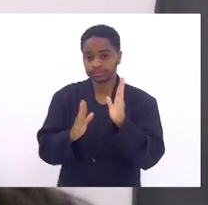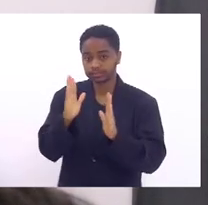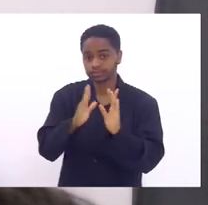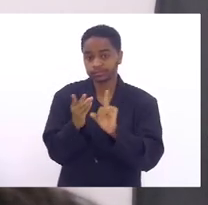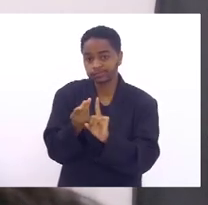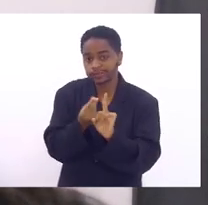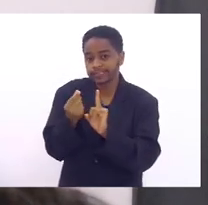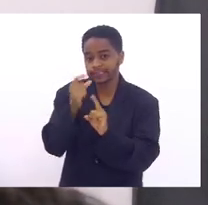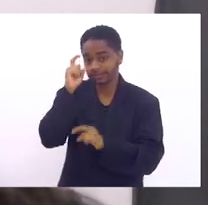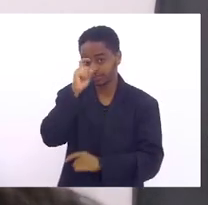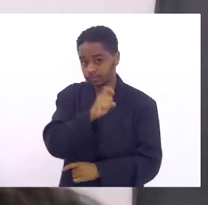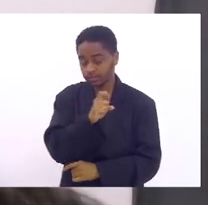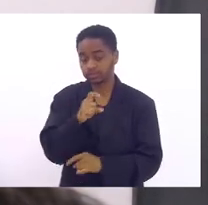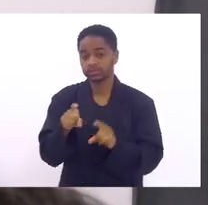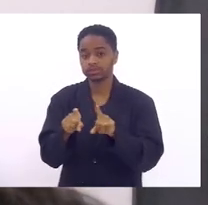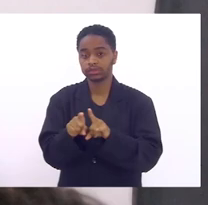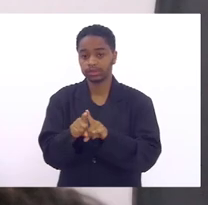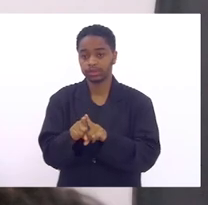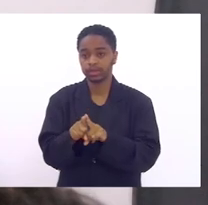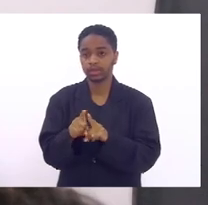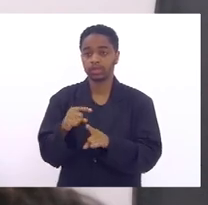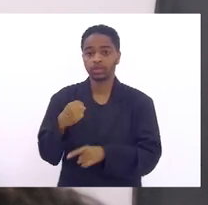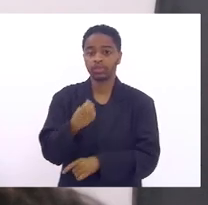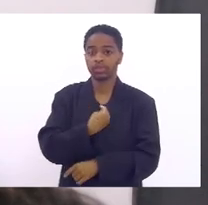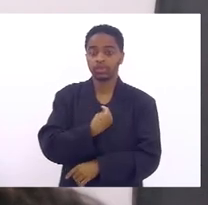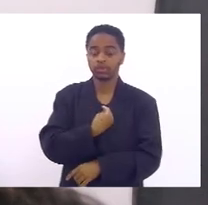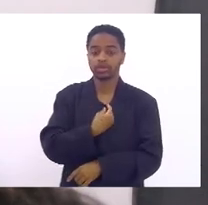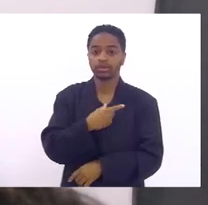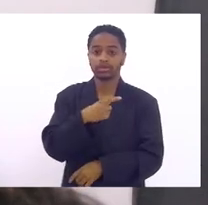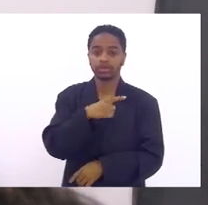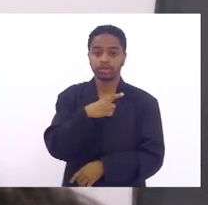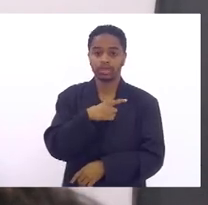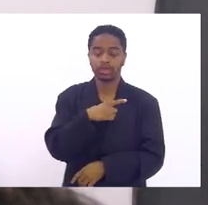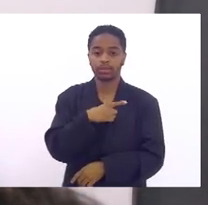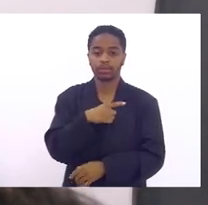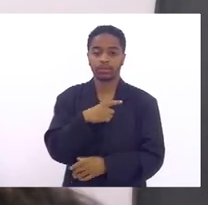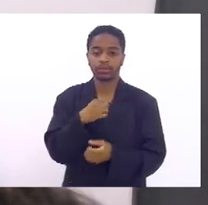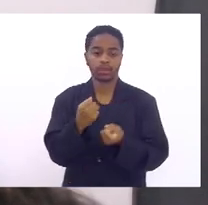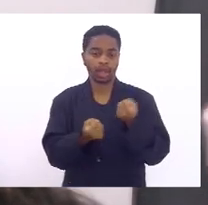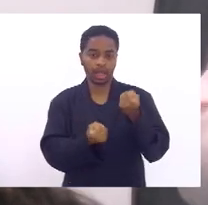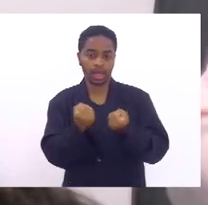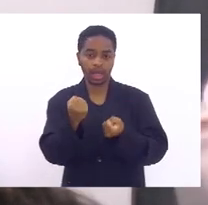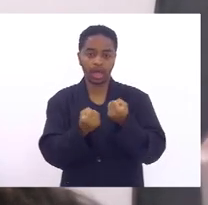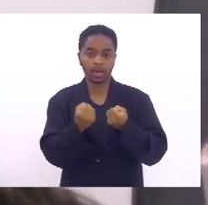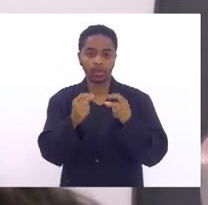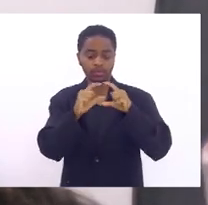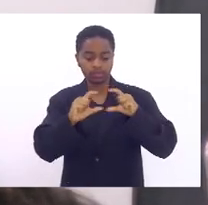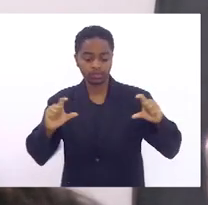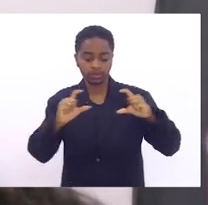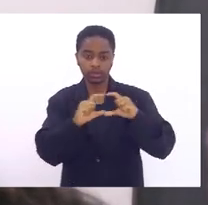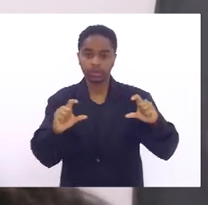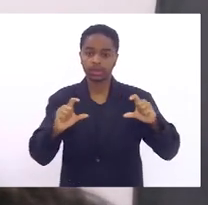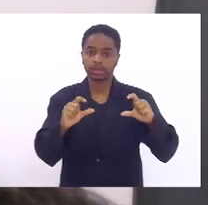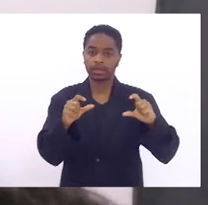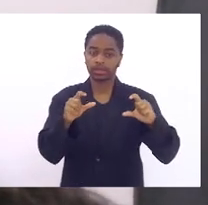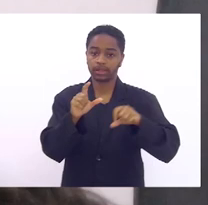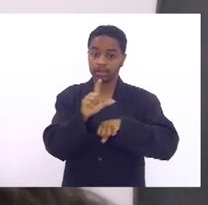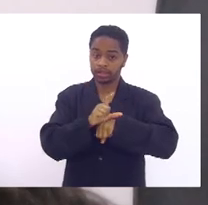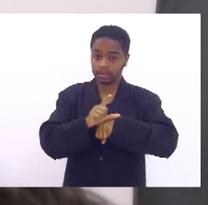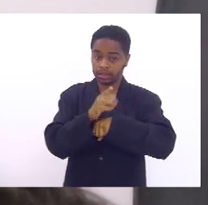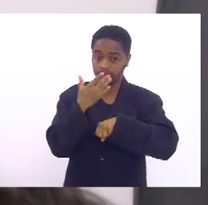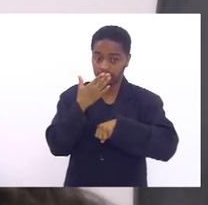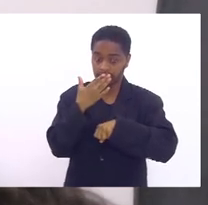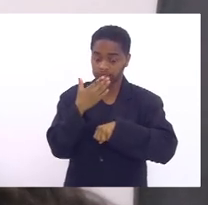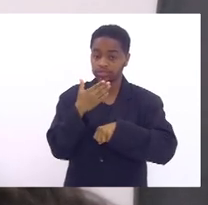eh nós usamos um braçal nós temos uma viatura caracterizada com uma faixa lilás que significa o